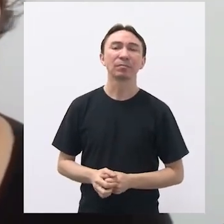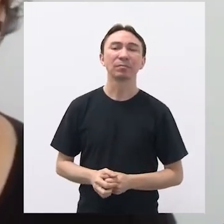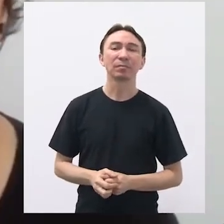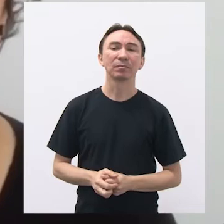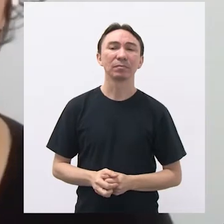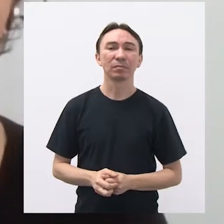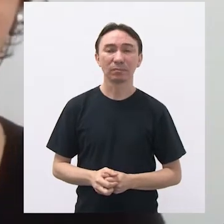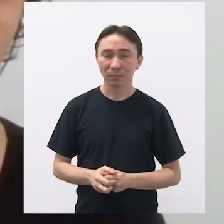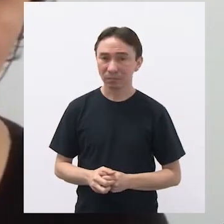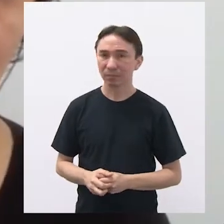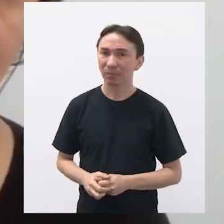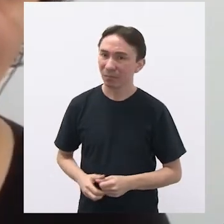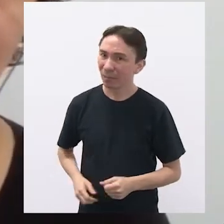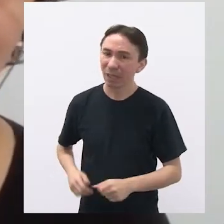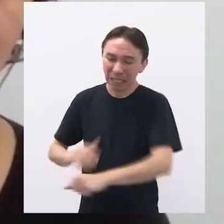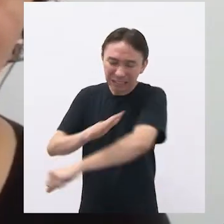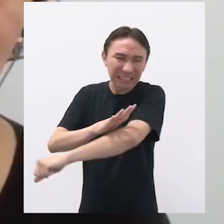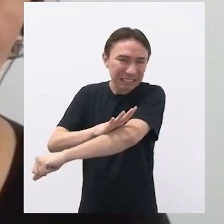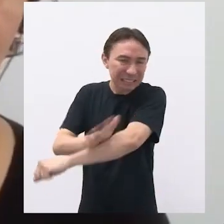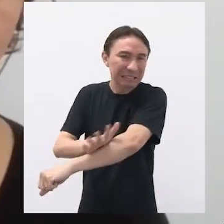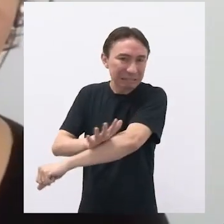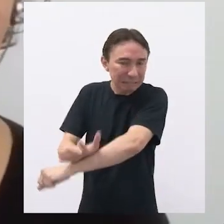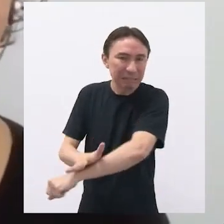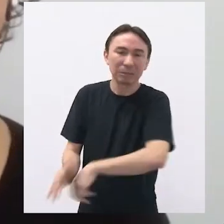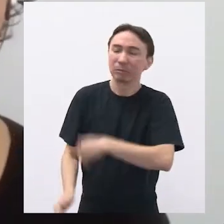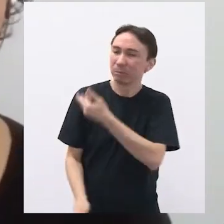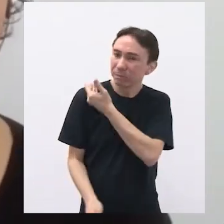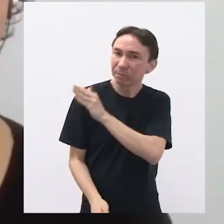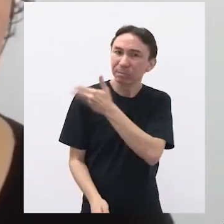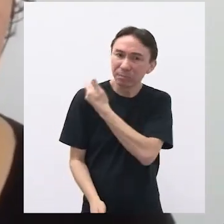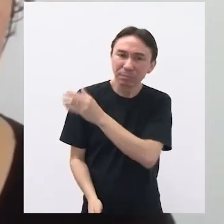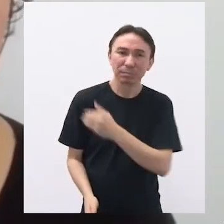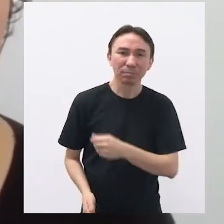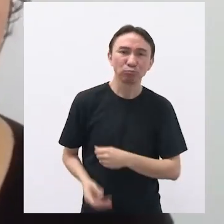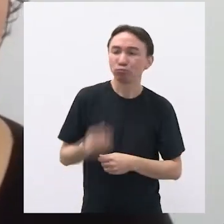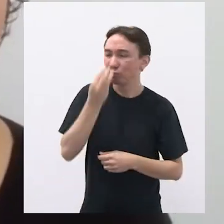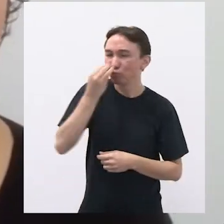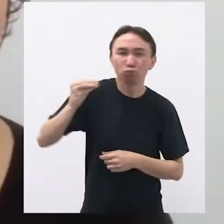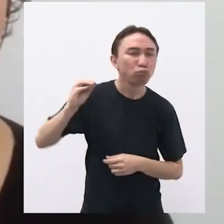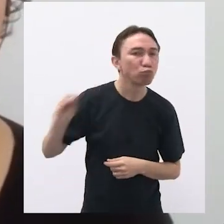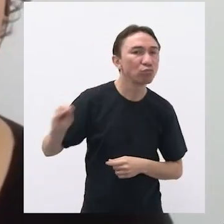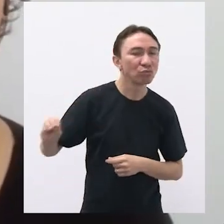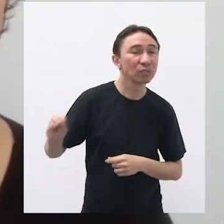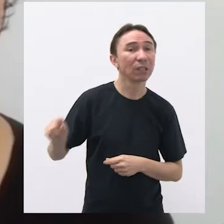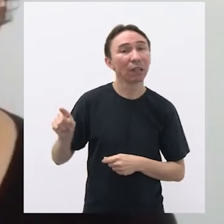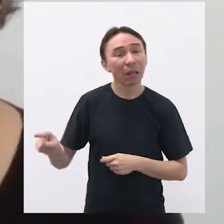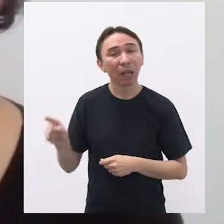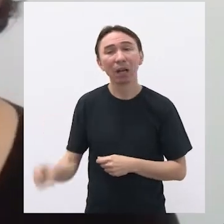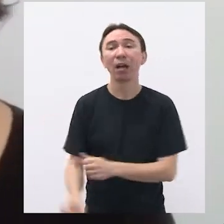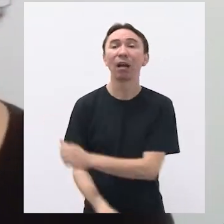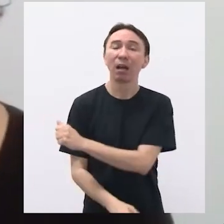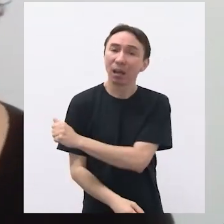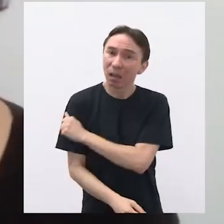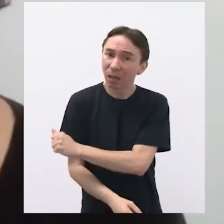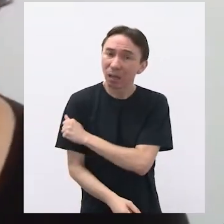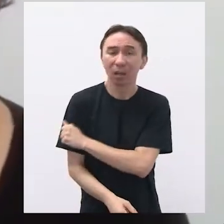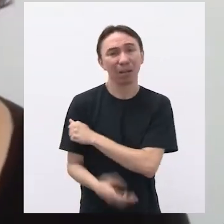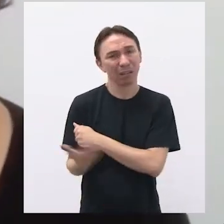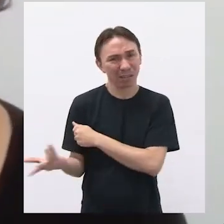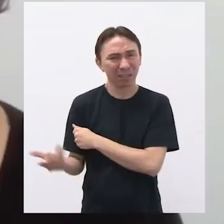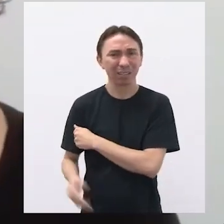as questões de racismo, de preconceito, de desrespeito a estudantes em suas mais